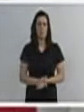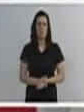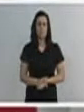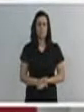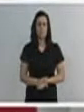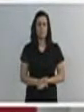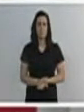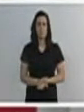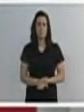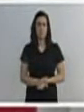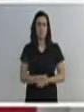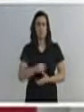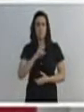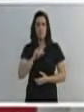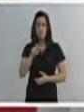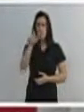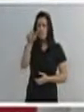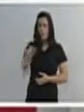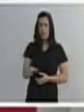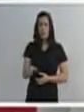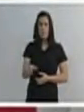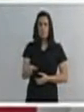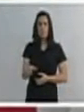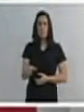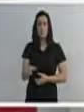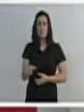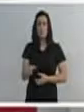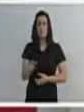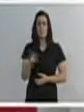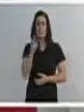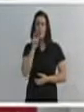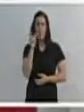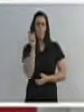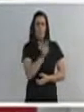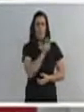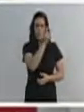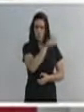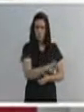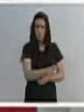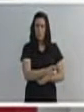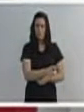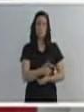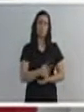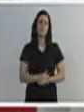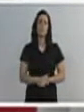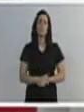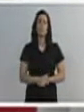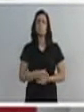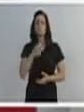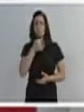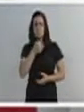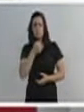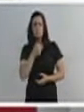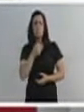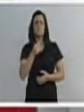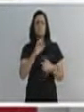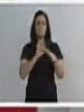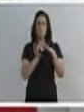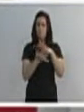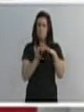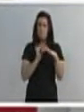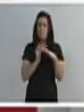Se uma pessoa ofende a outra por qualquer instrumento, pela imprensa, pelas redes